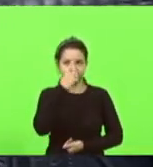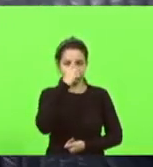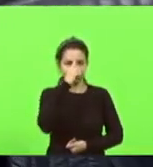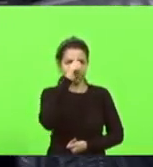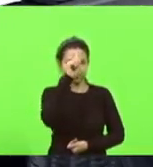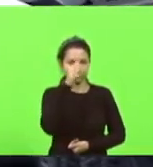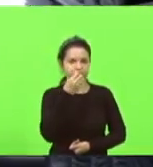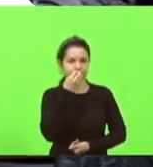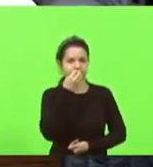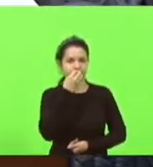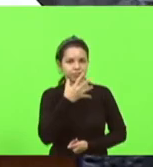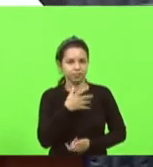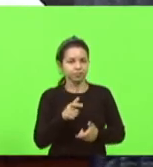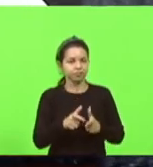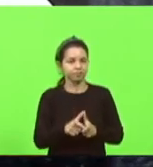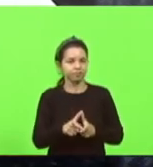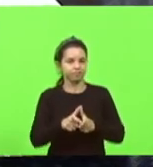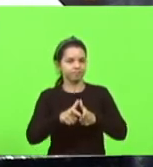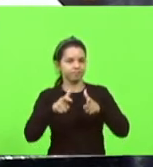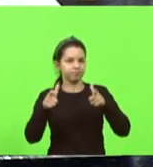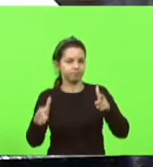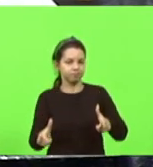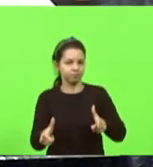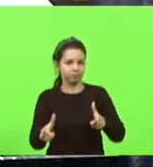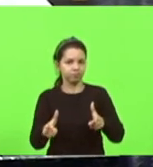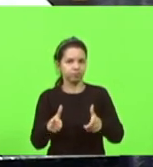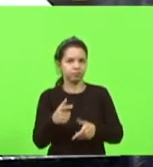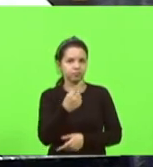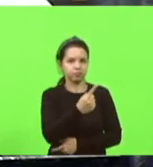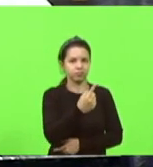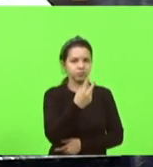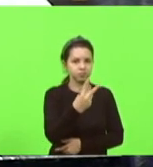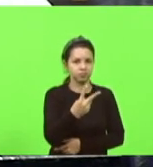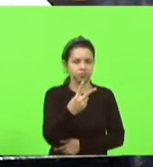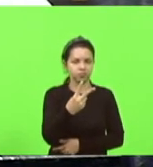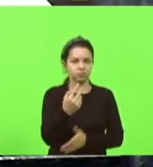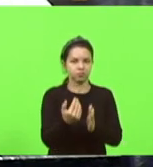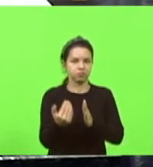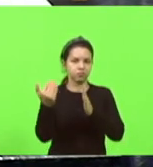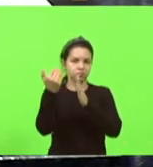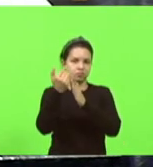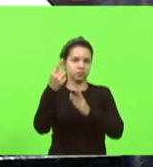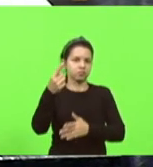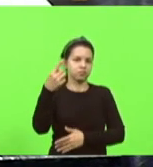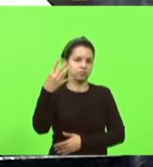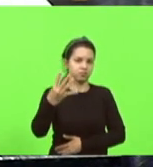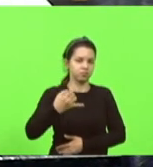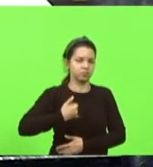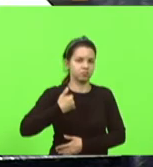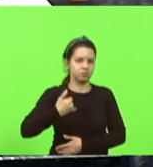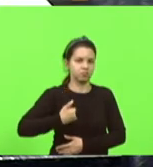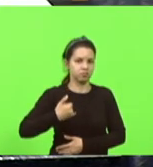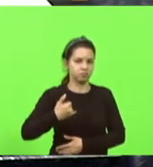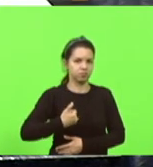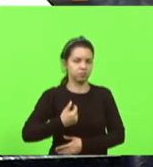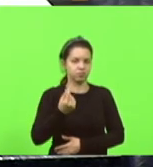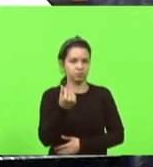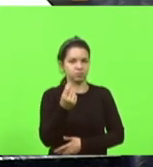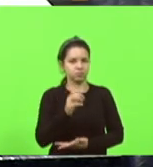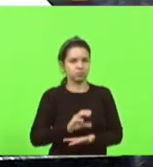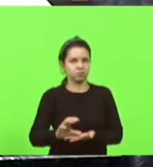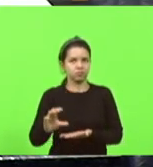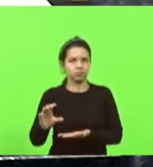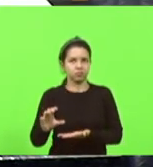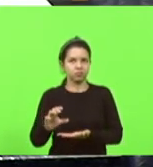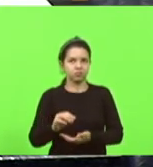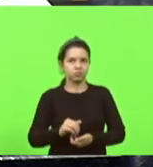que é de ampliar de 12 para 14 anos a pensão, porque